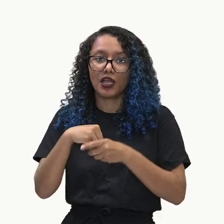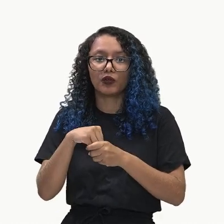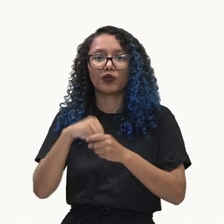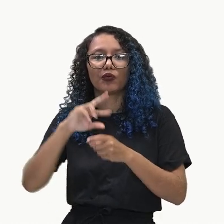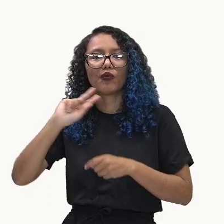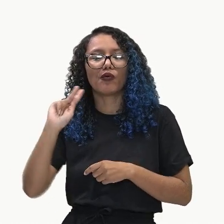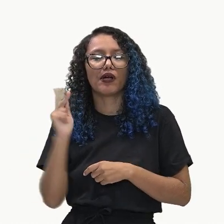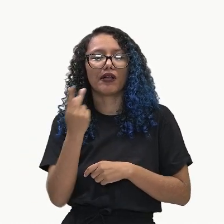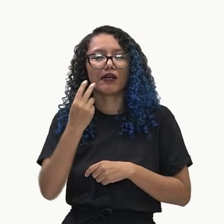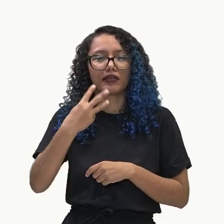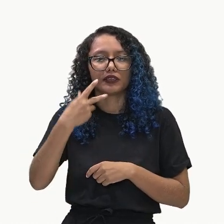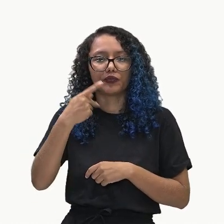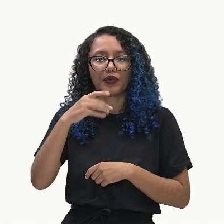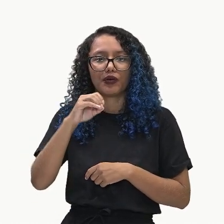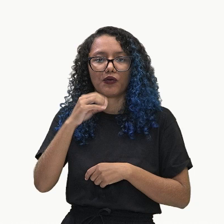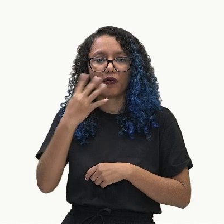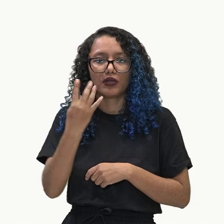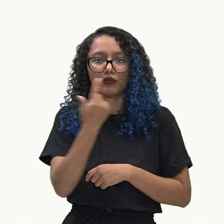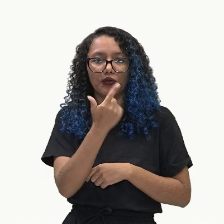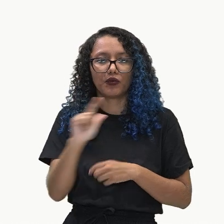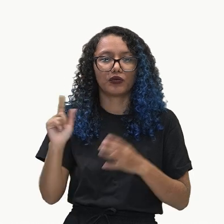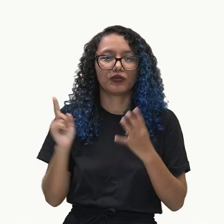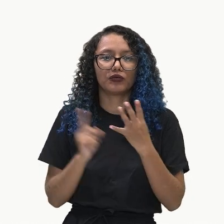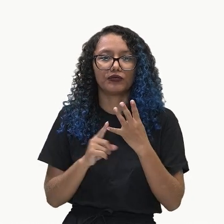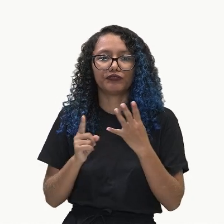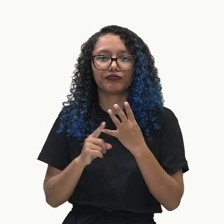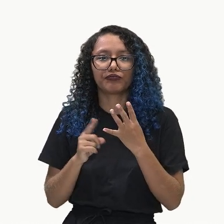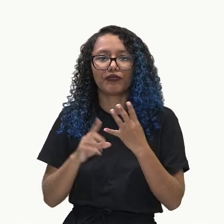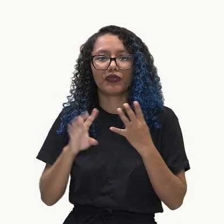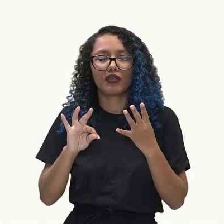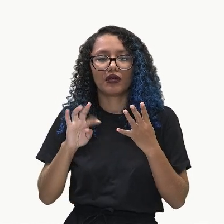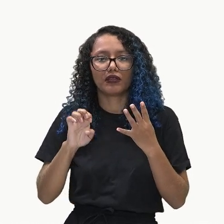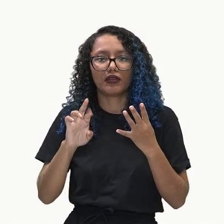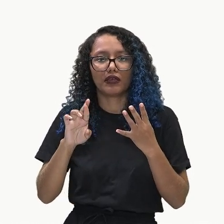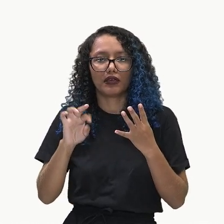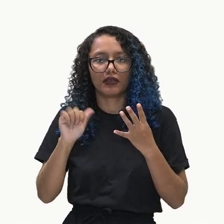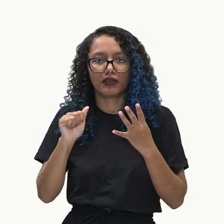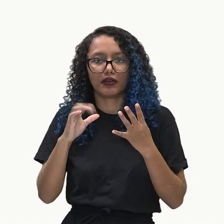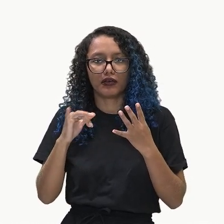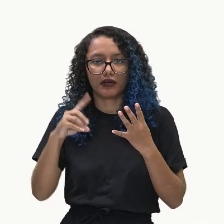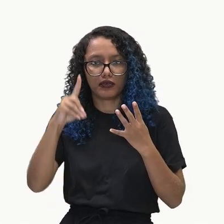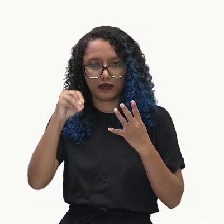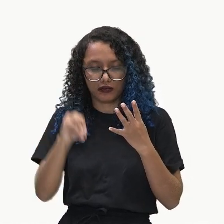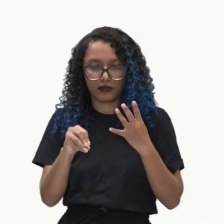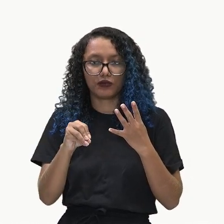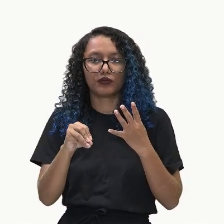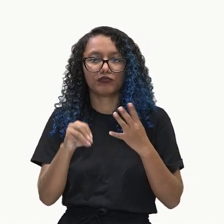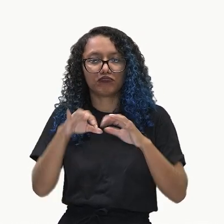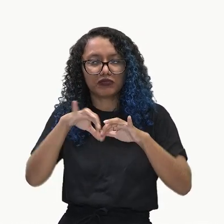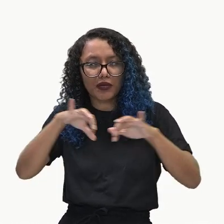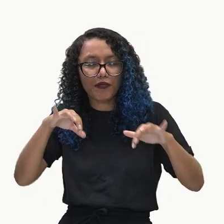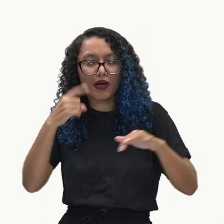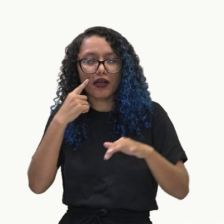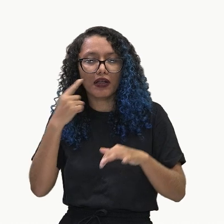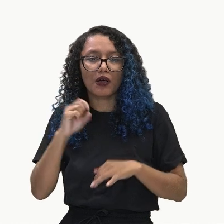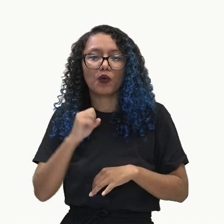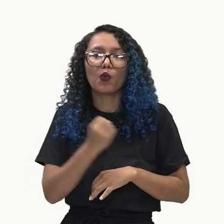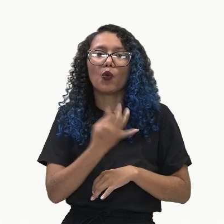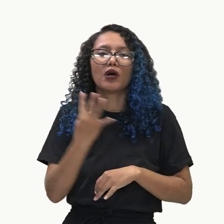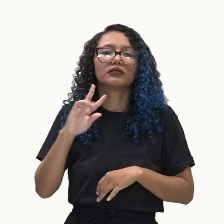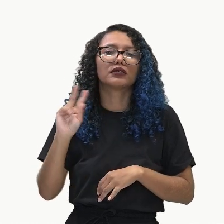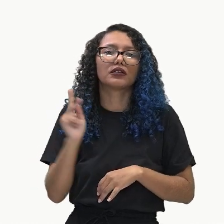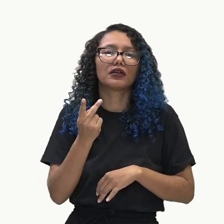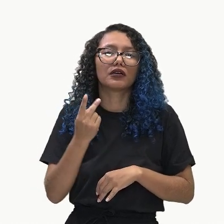fosfórico. E o tetraácido, dividindo aqui, nós vamos ter 4